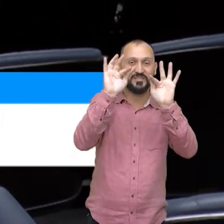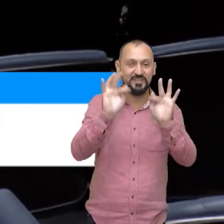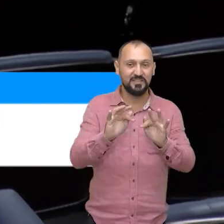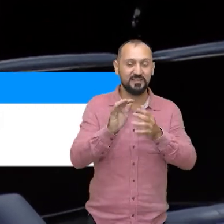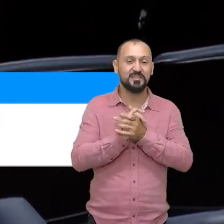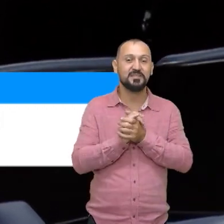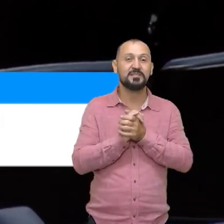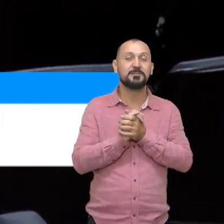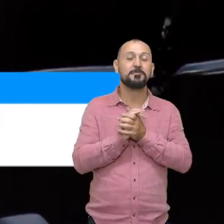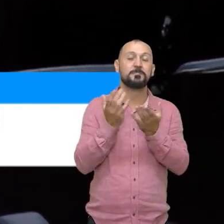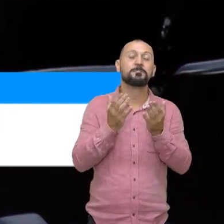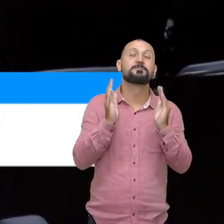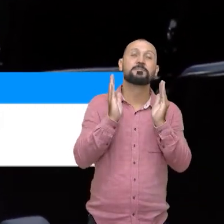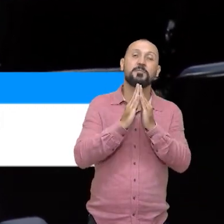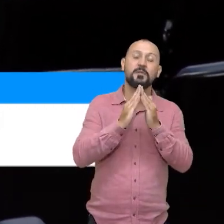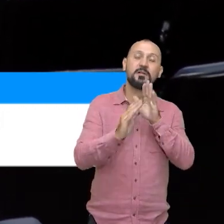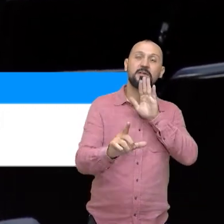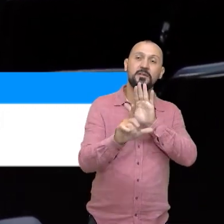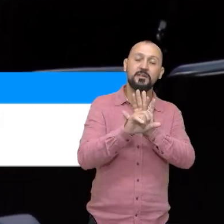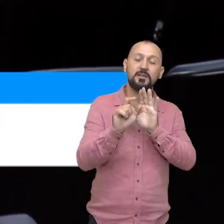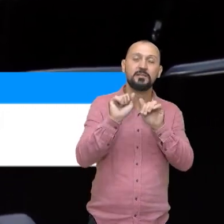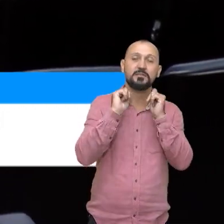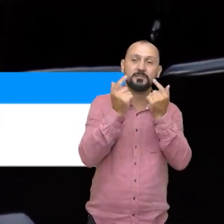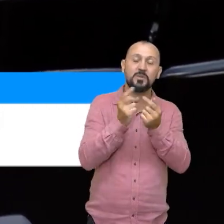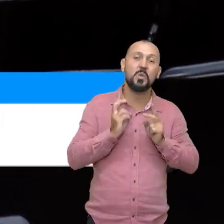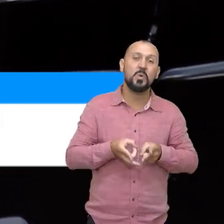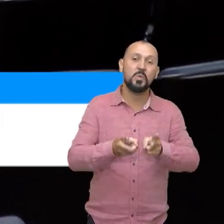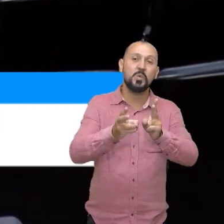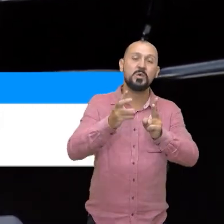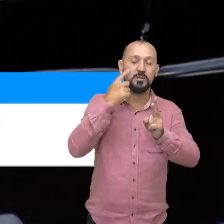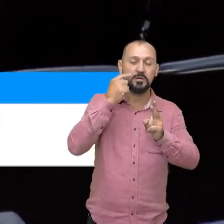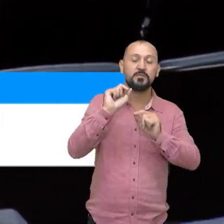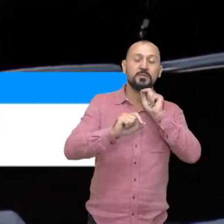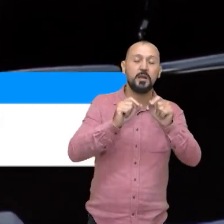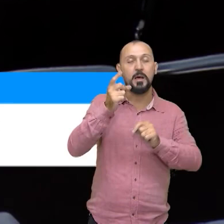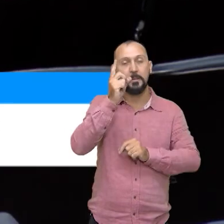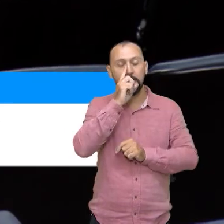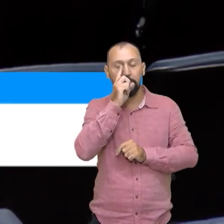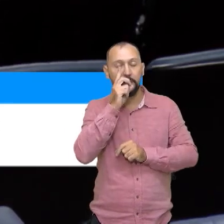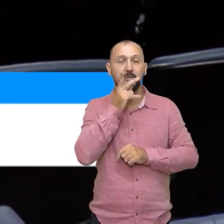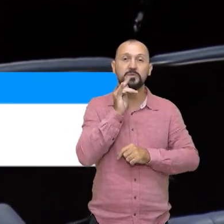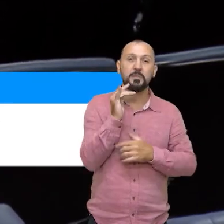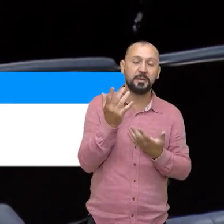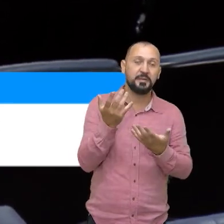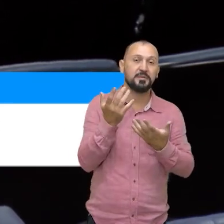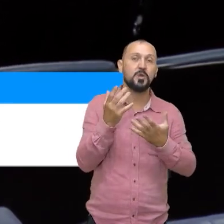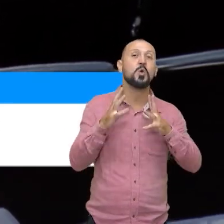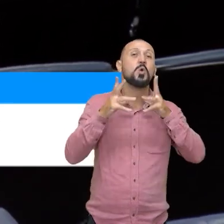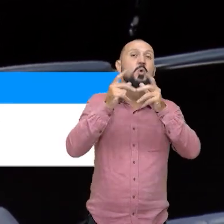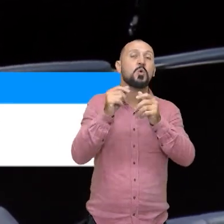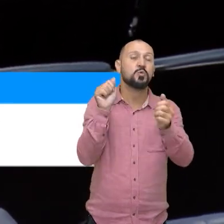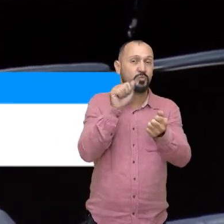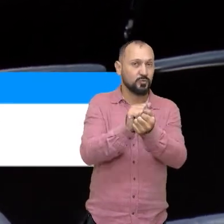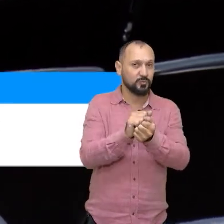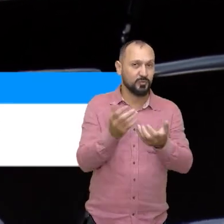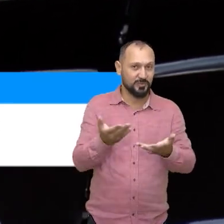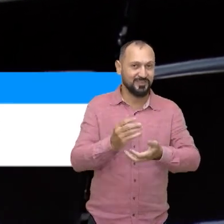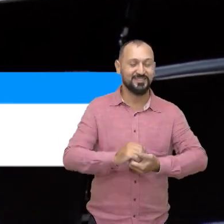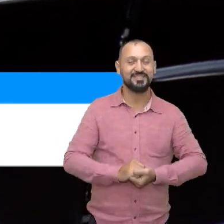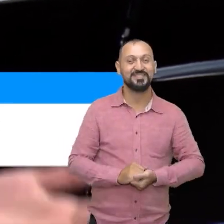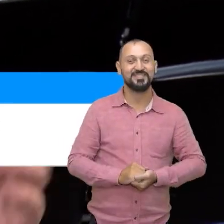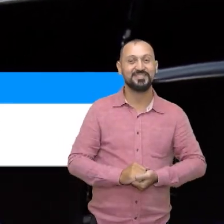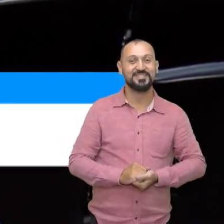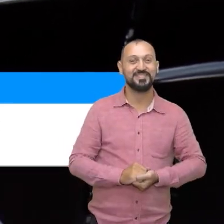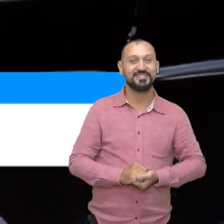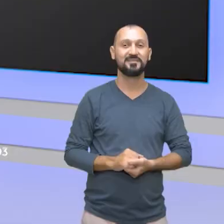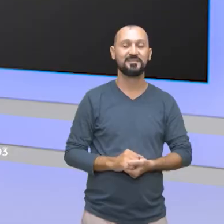assim, totalmente feliz. Casa de Leis, Assembleia Legislativa, continue assim, valorizando as mamães, os papais,